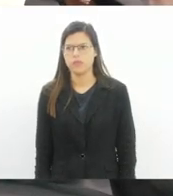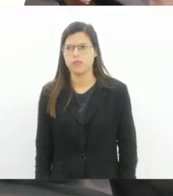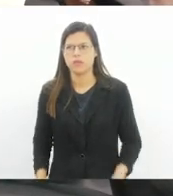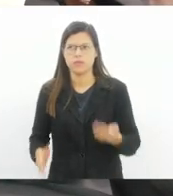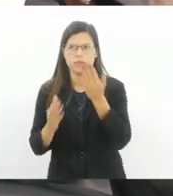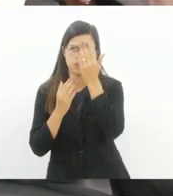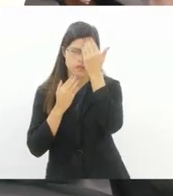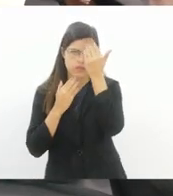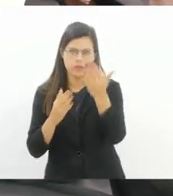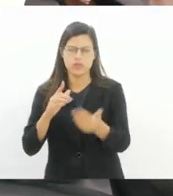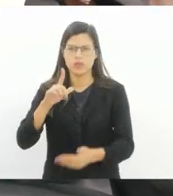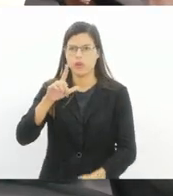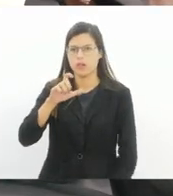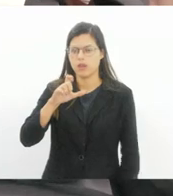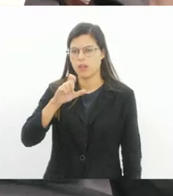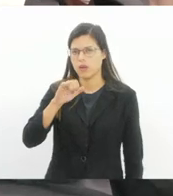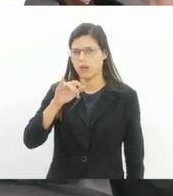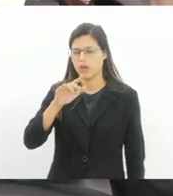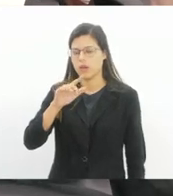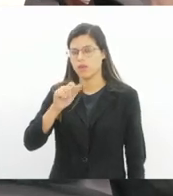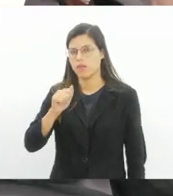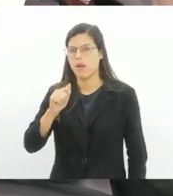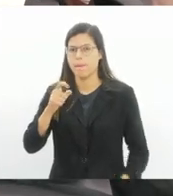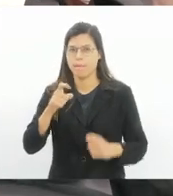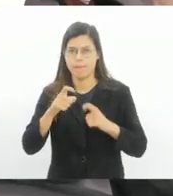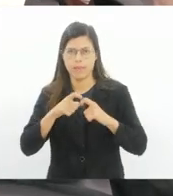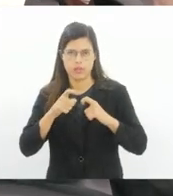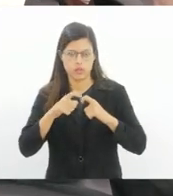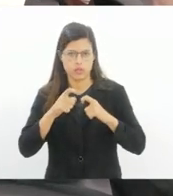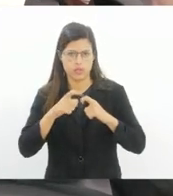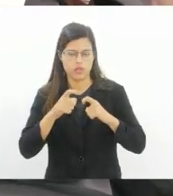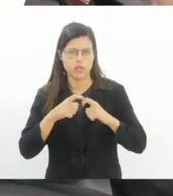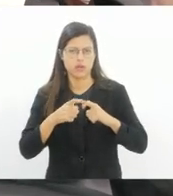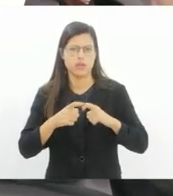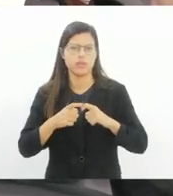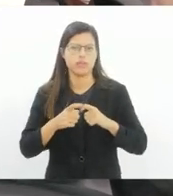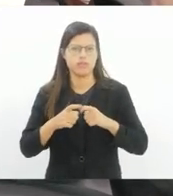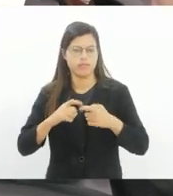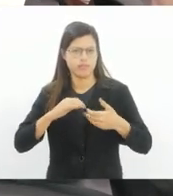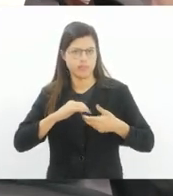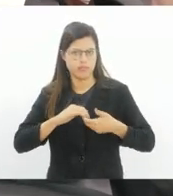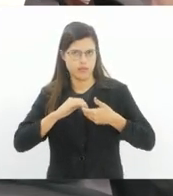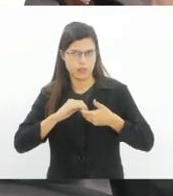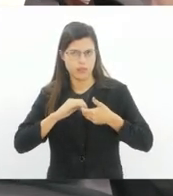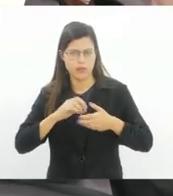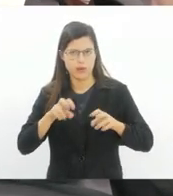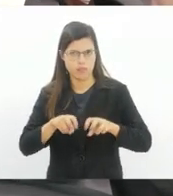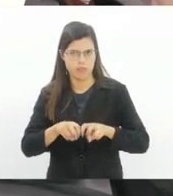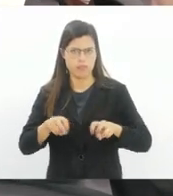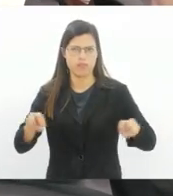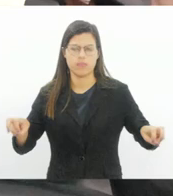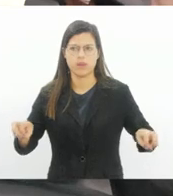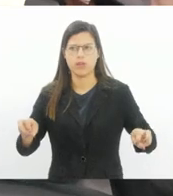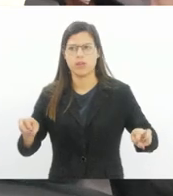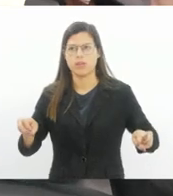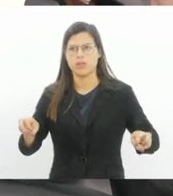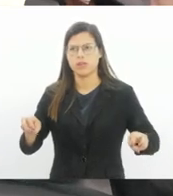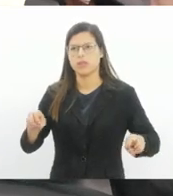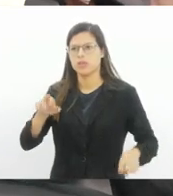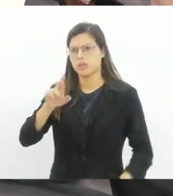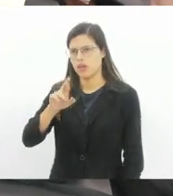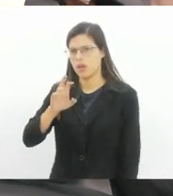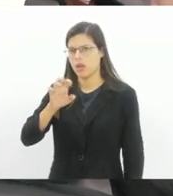Obrigada. Eu sou Leila Desse, médica sanitarista. Cumprimento a mesa na pessoa da